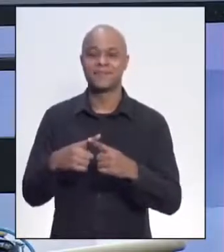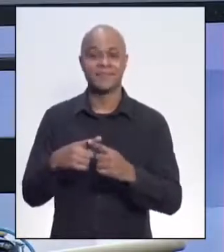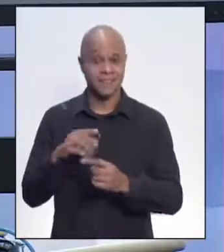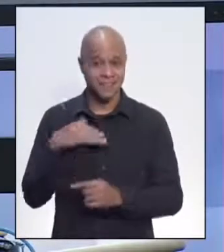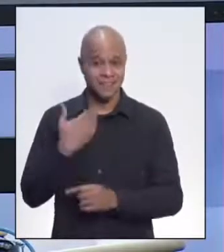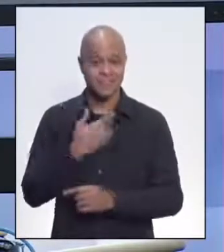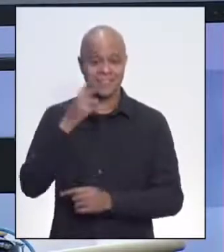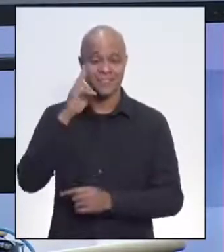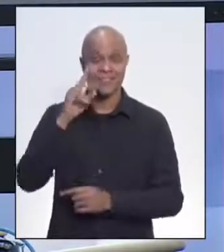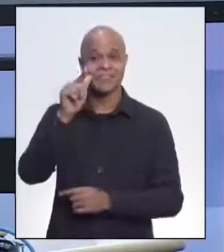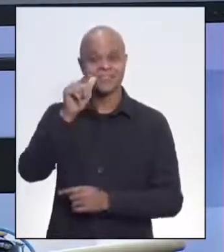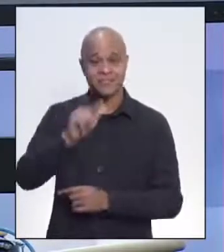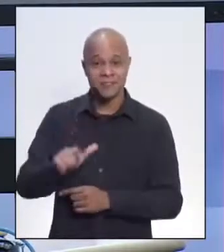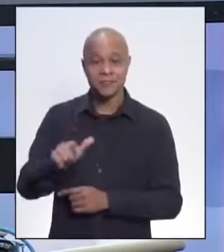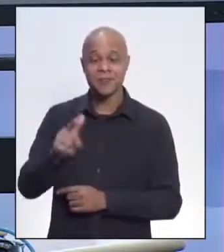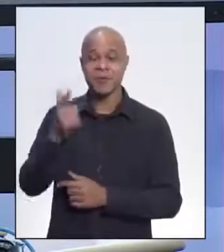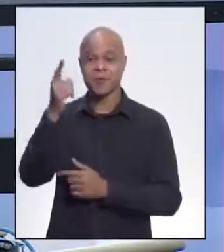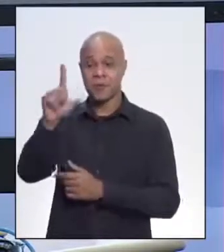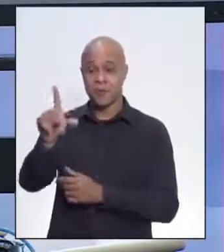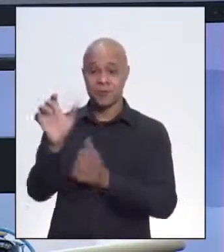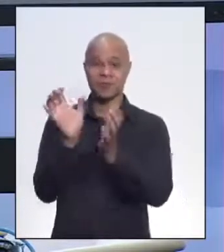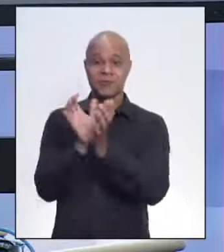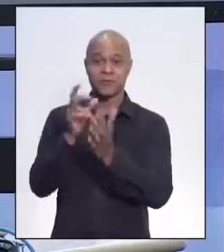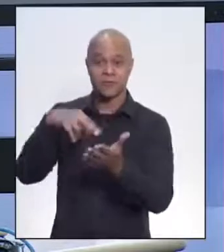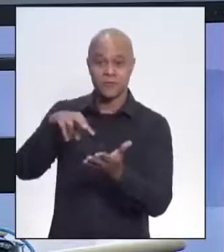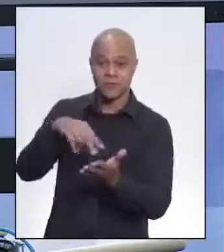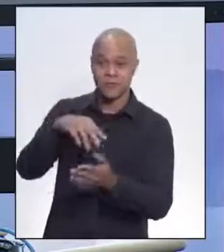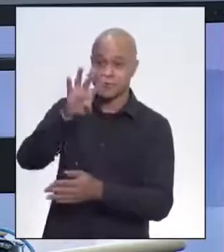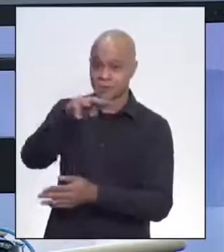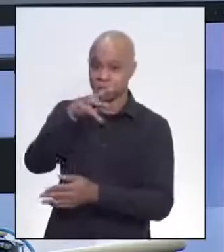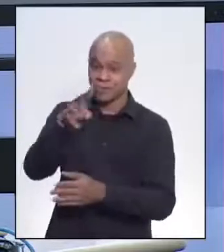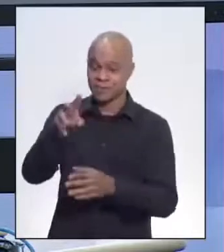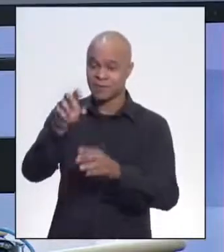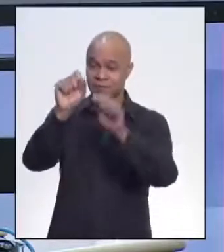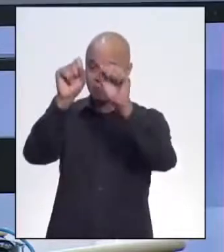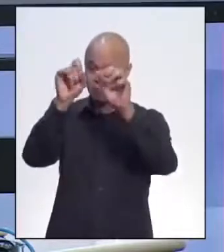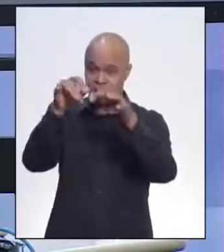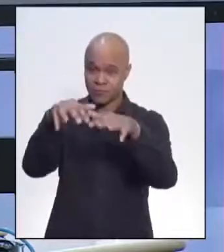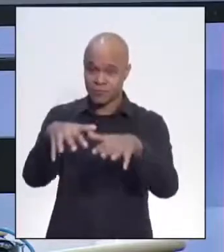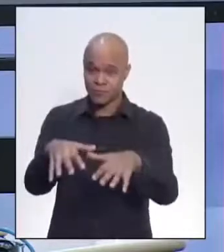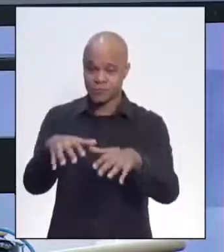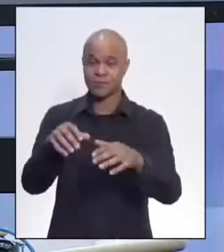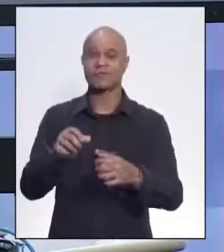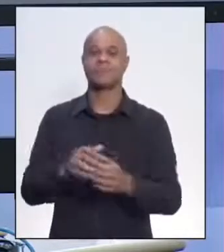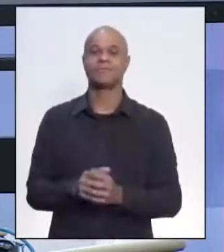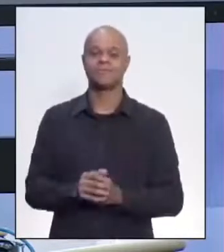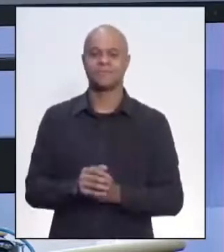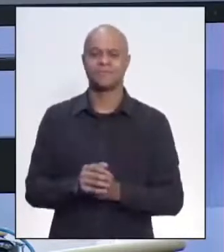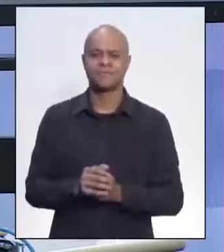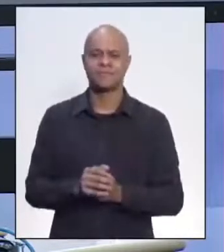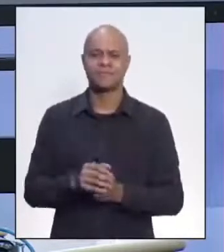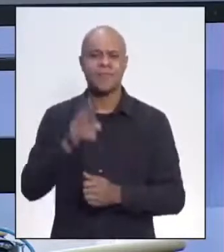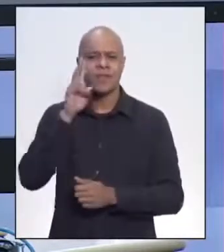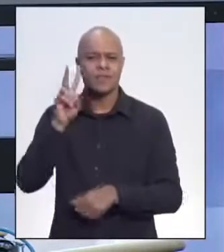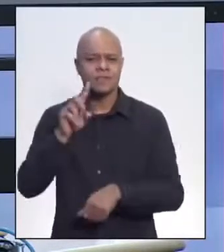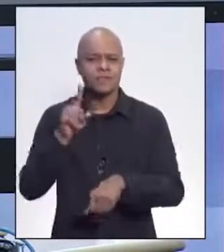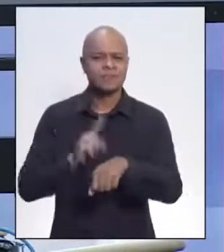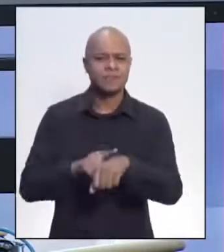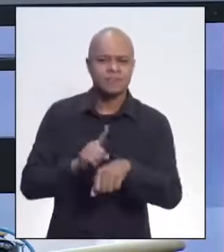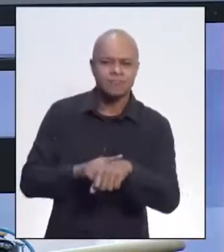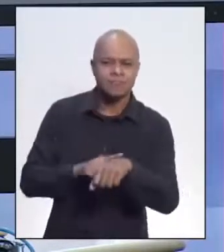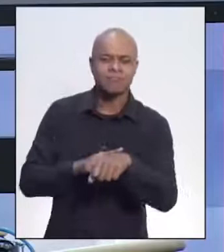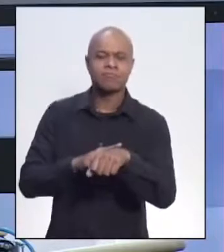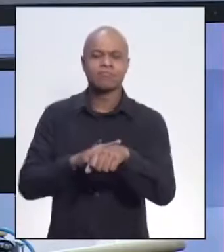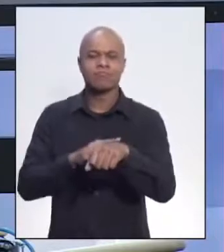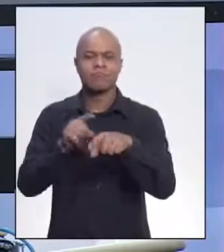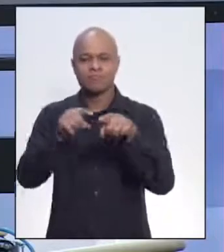um vídeo e depois, junto, a gente vai preencher uma tabela. Então, eu preciso que vocês vejam a questão do tempo, dos